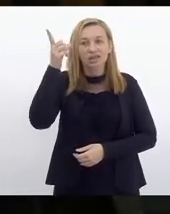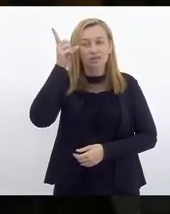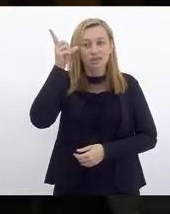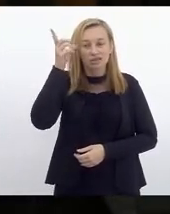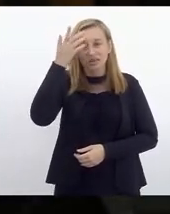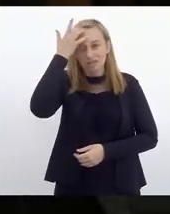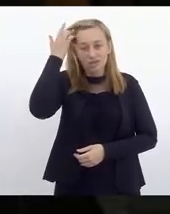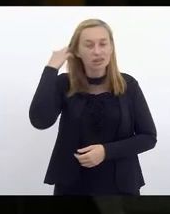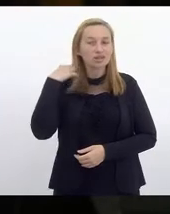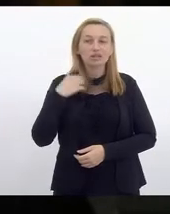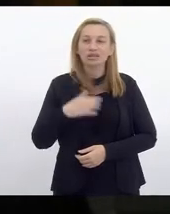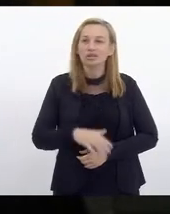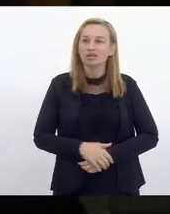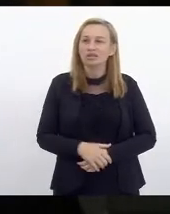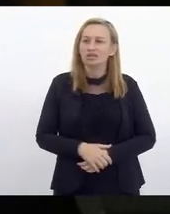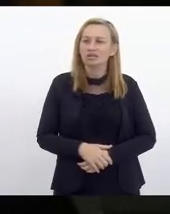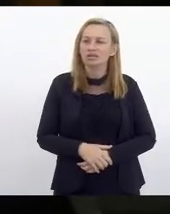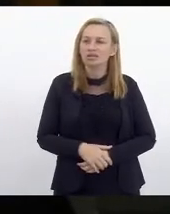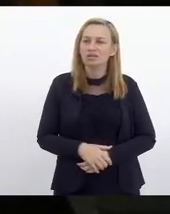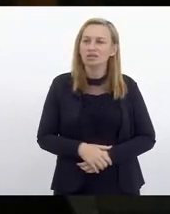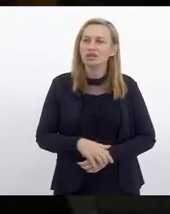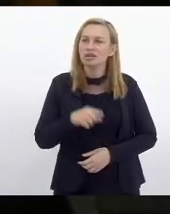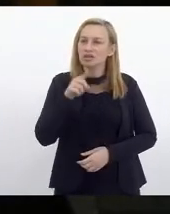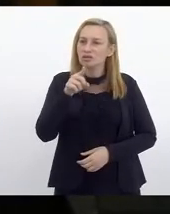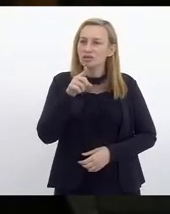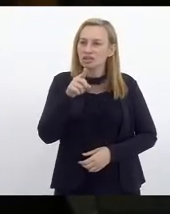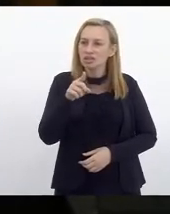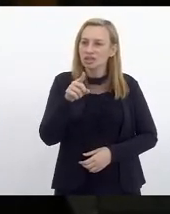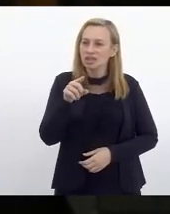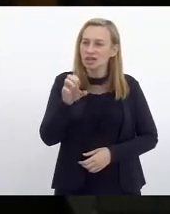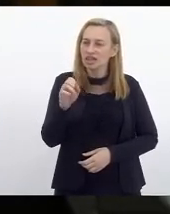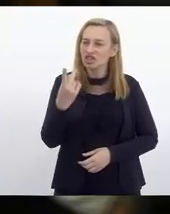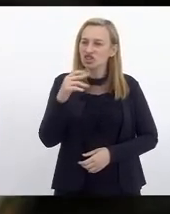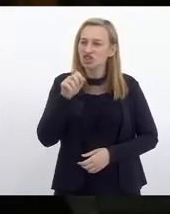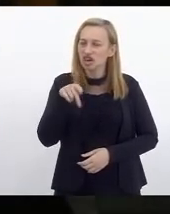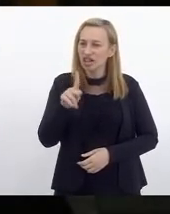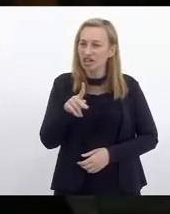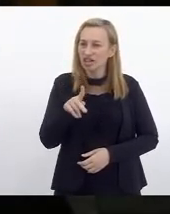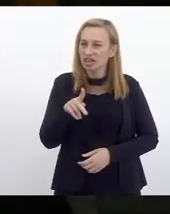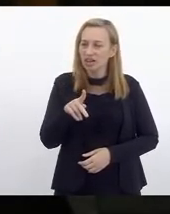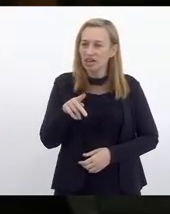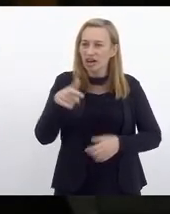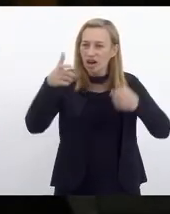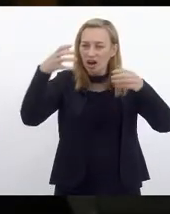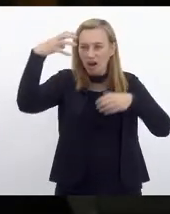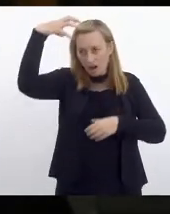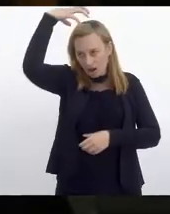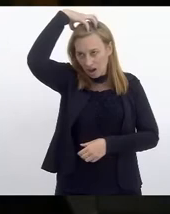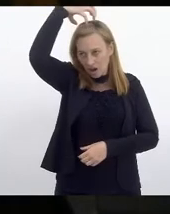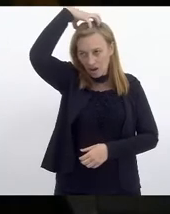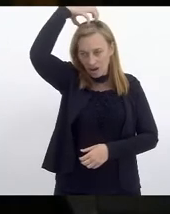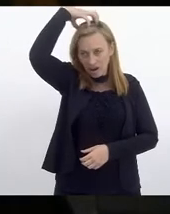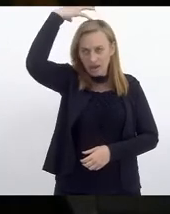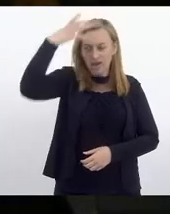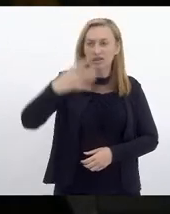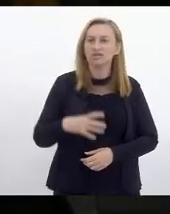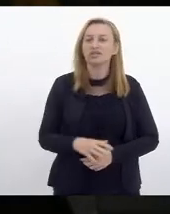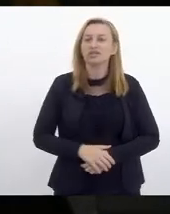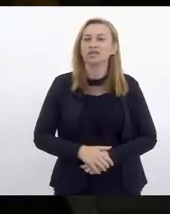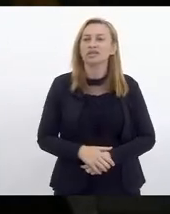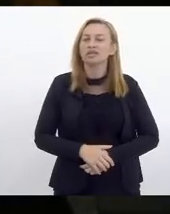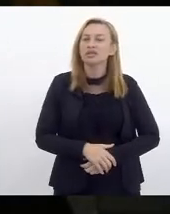uma posição que você dá xeque ao rei, sem necessariamente ser o